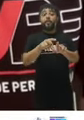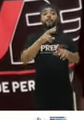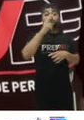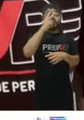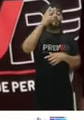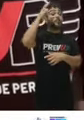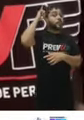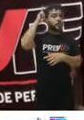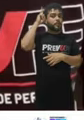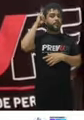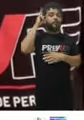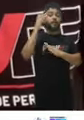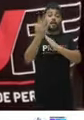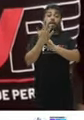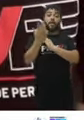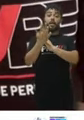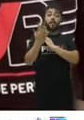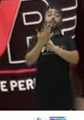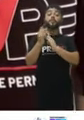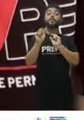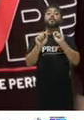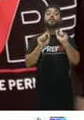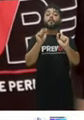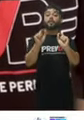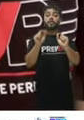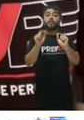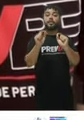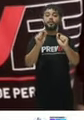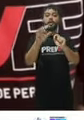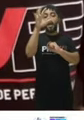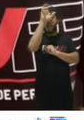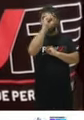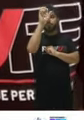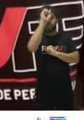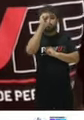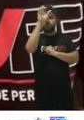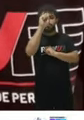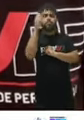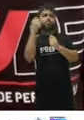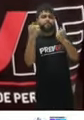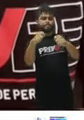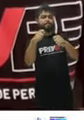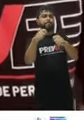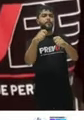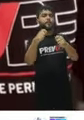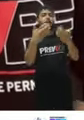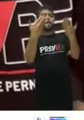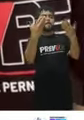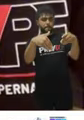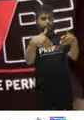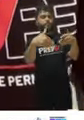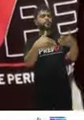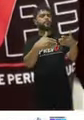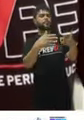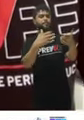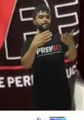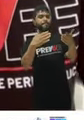também um guia bastante relevante na preparação desses estudantes para prestarem os vestibulares da vida.